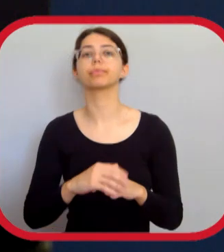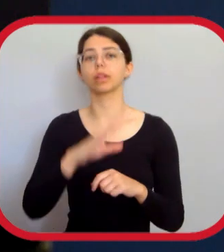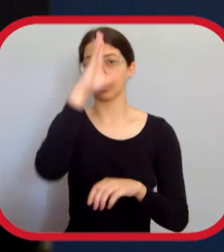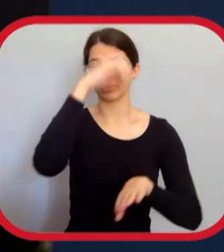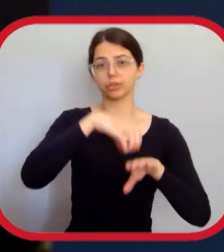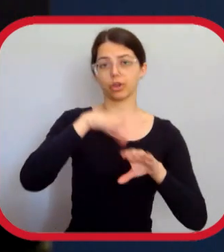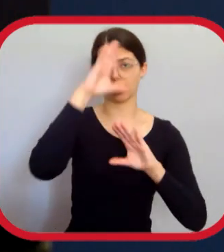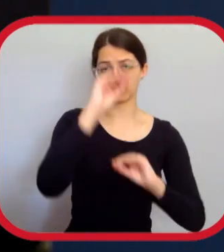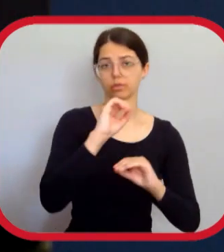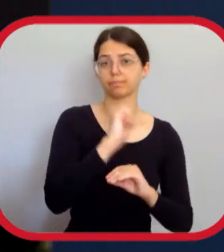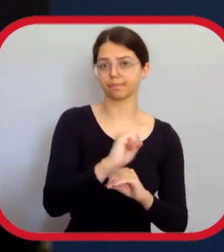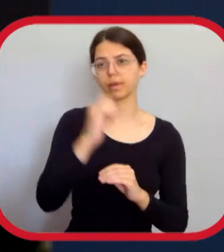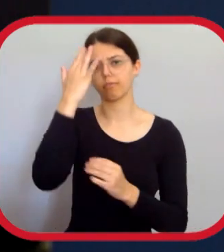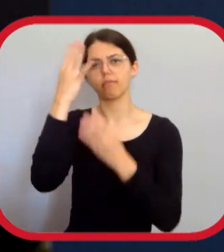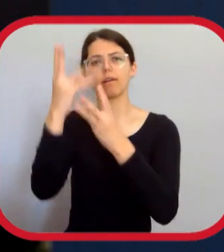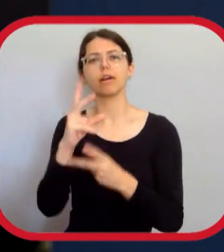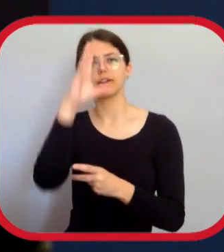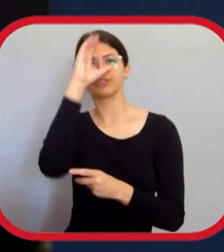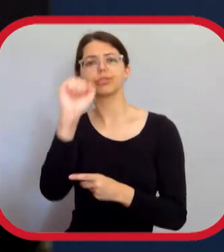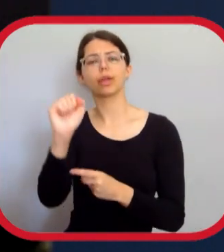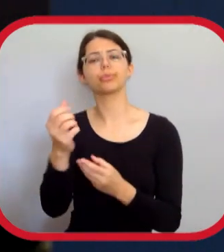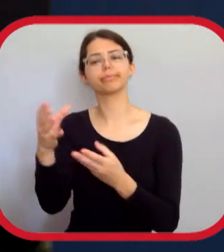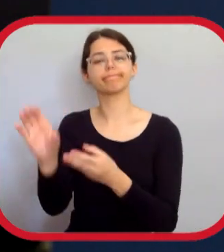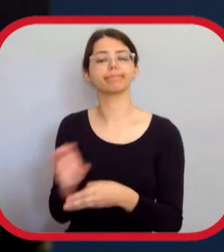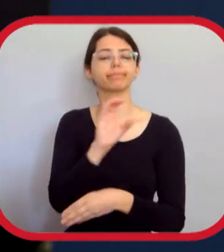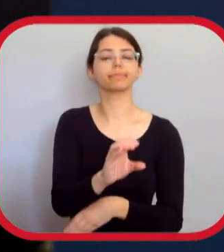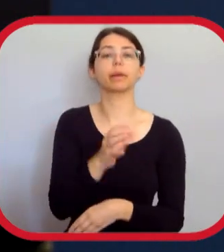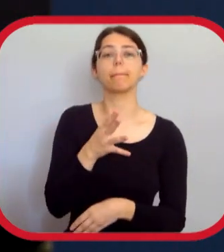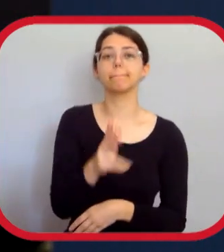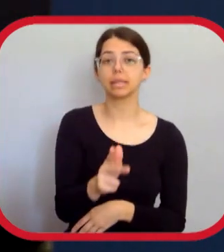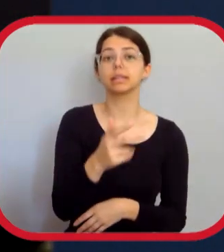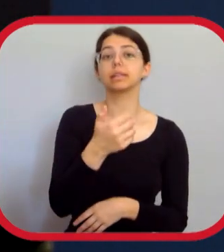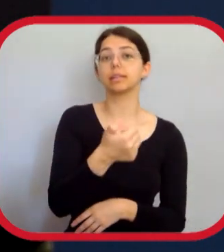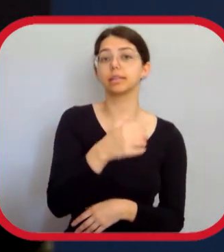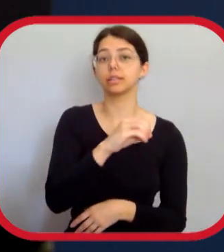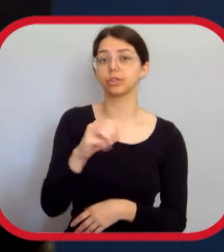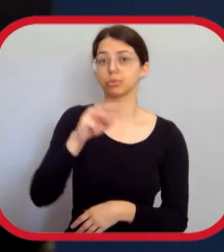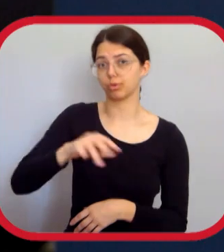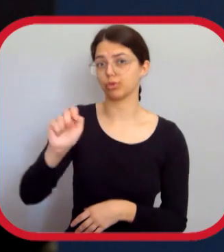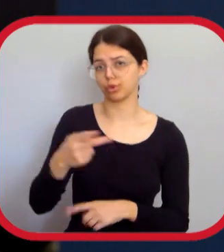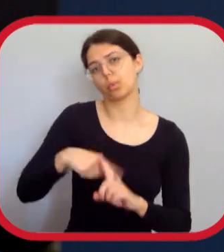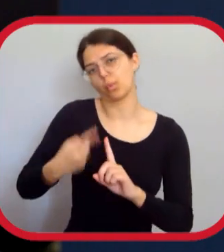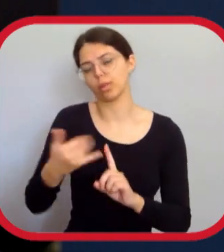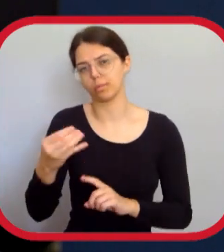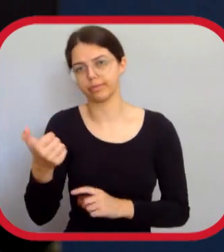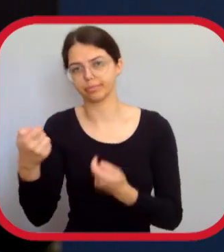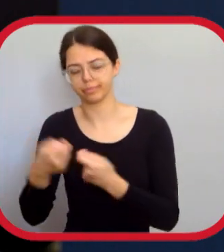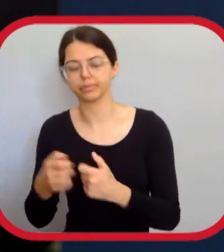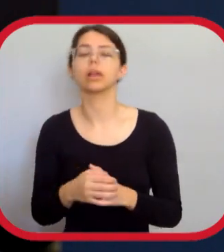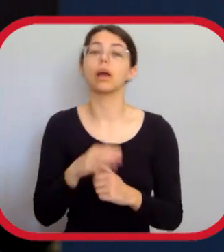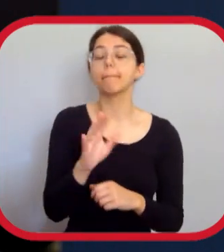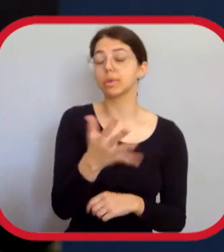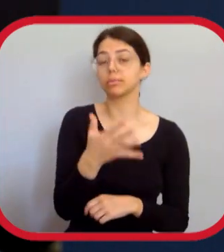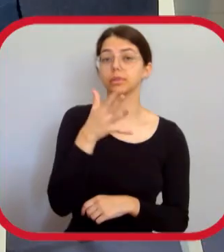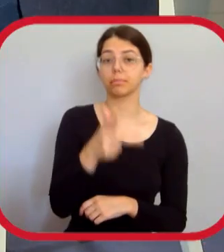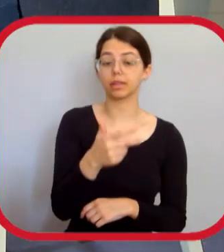Educação inscreveu no Orçamento do Estado para 2025 previa uma transferência de cerca de 1.500 milhões de euros.